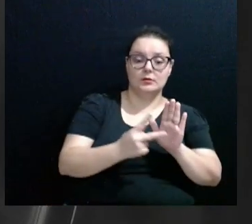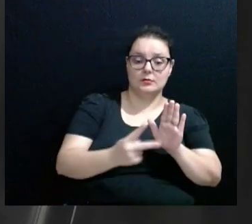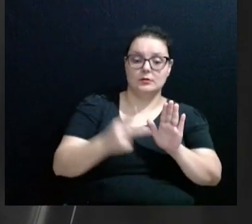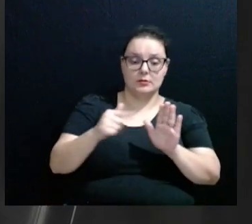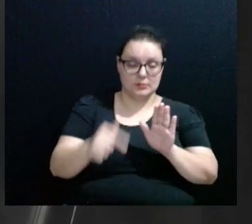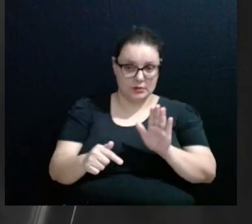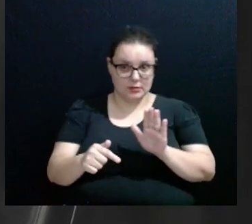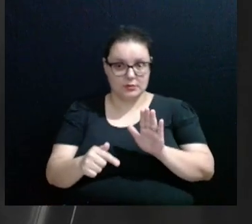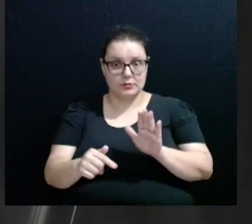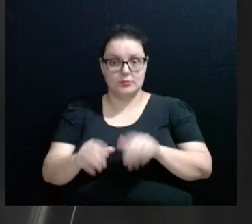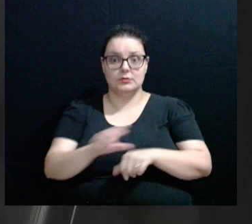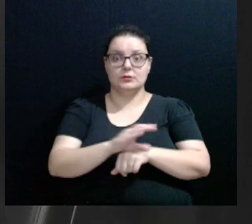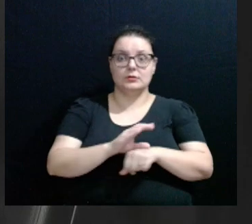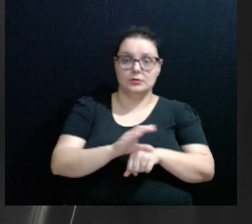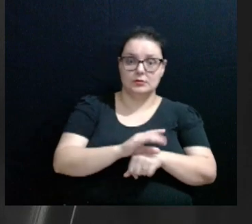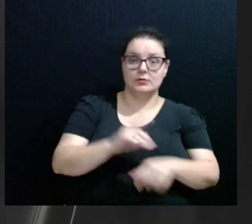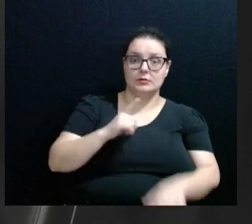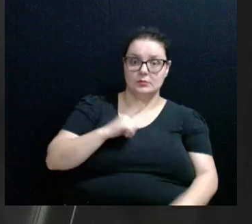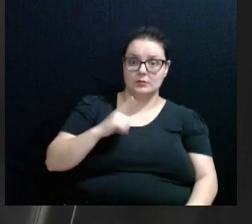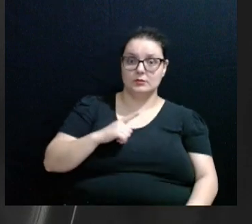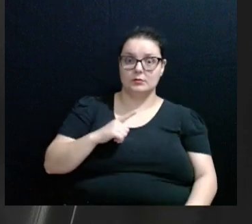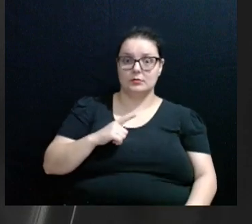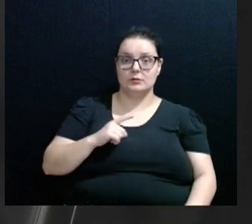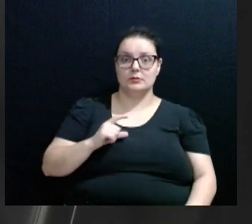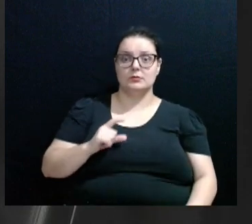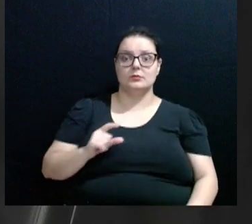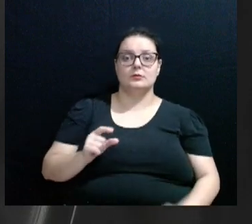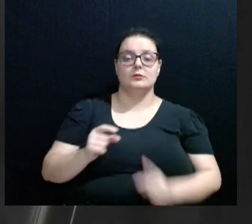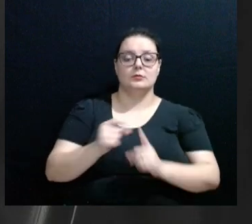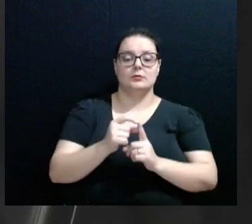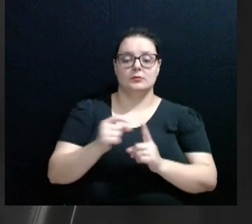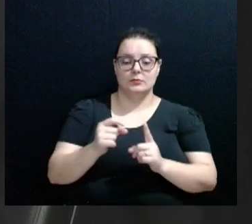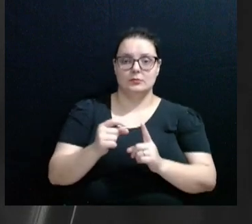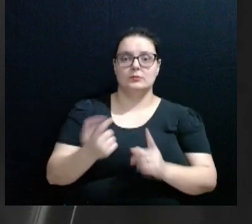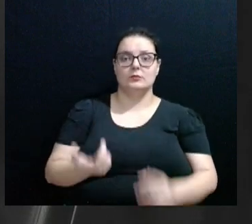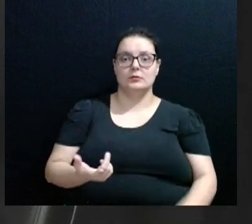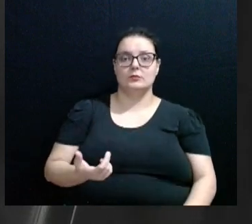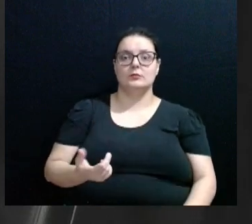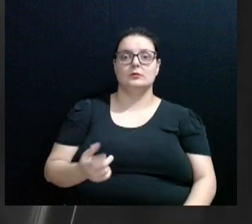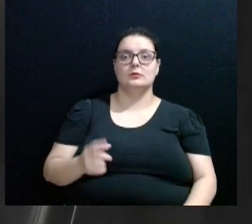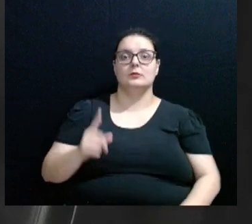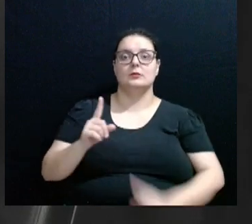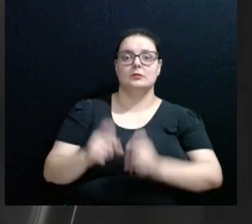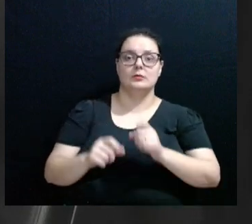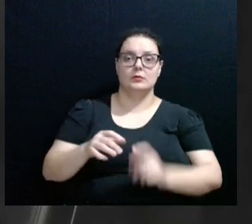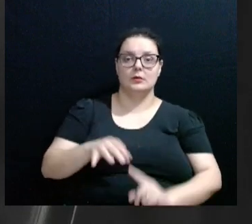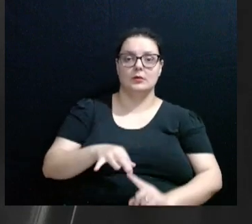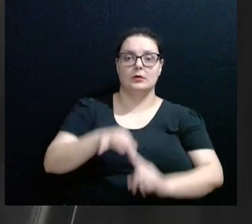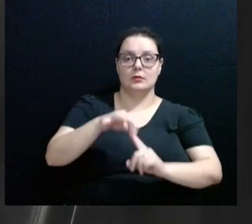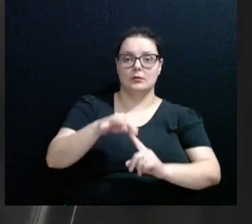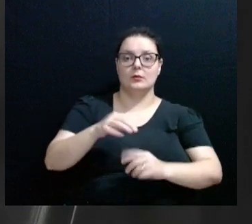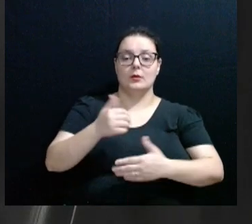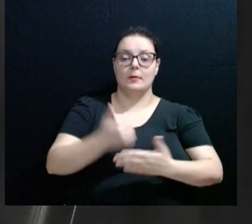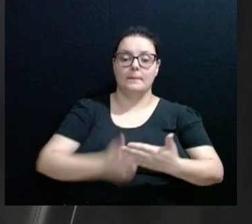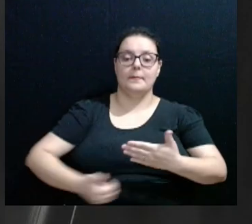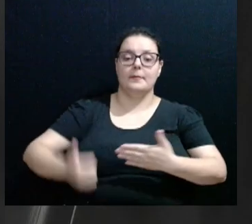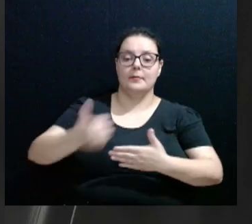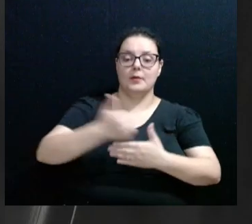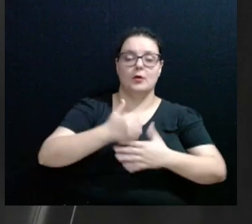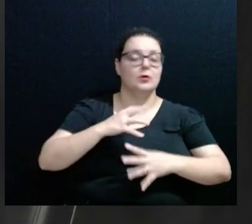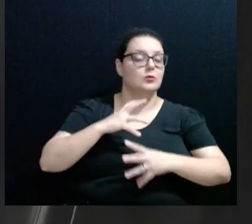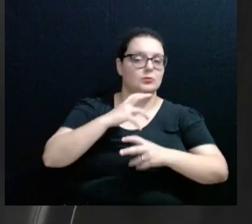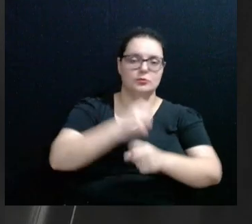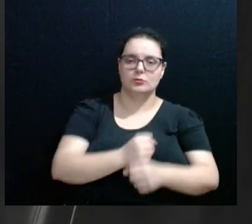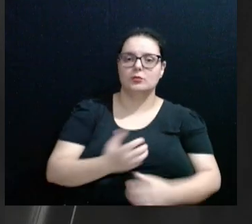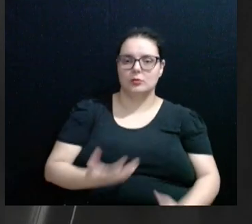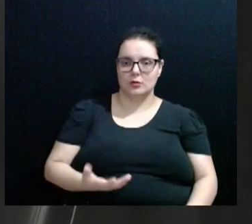Federal, tem uma expressão que é a única expressão que tem na Constituição Federal, que é prioridade absoluta. E essa prioridade